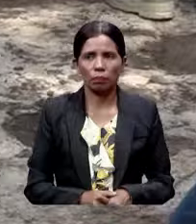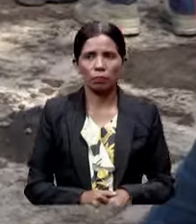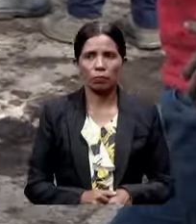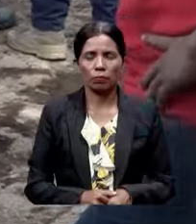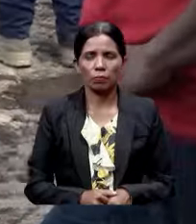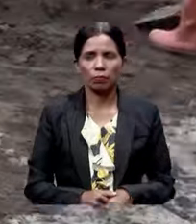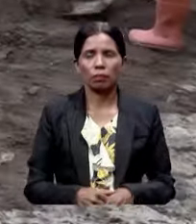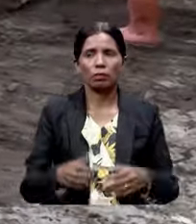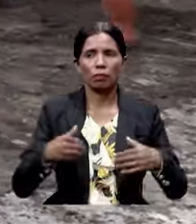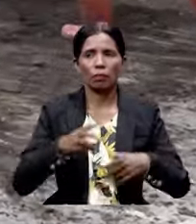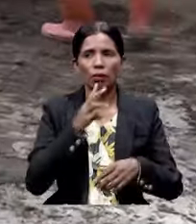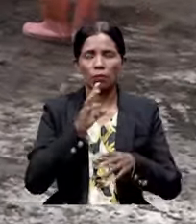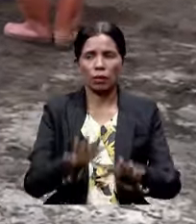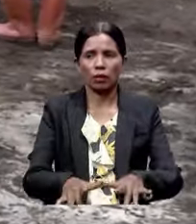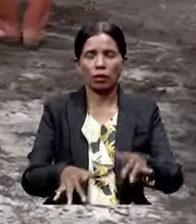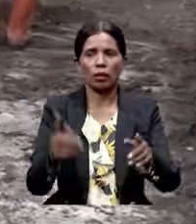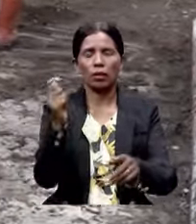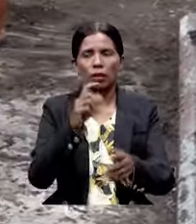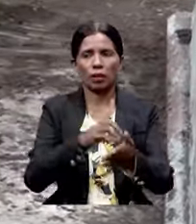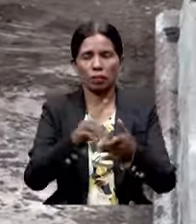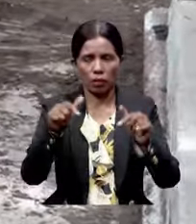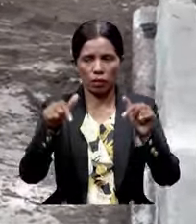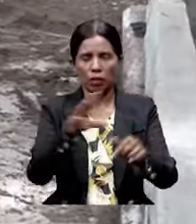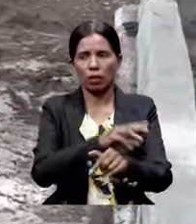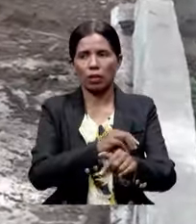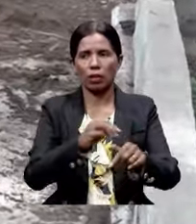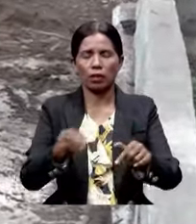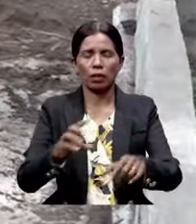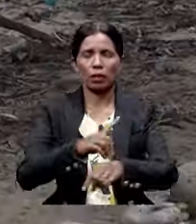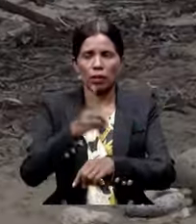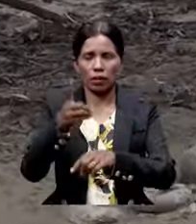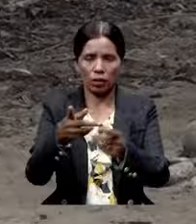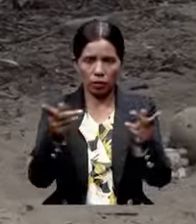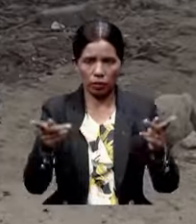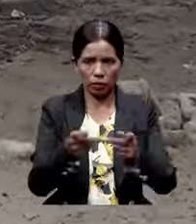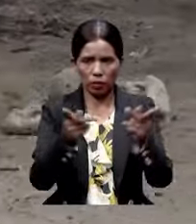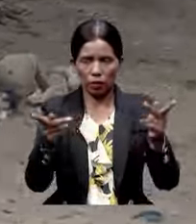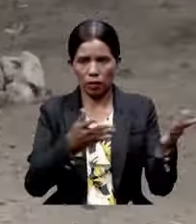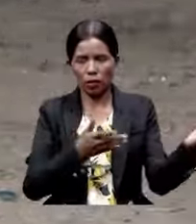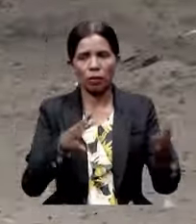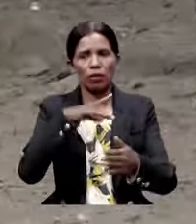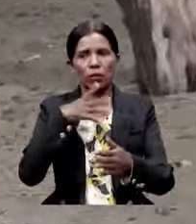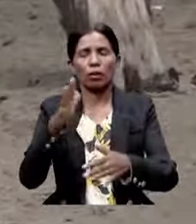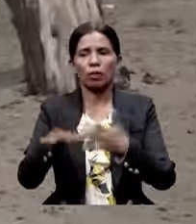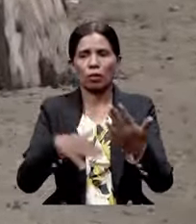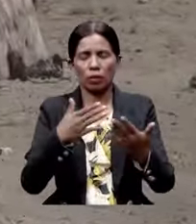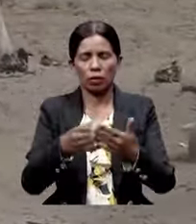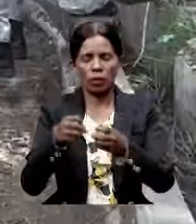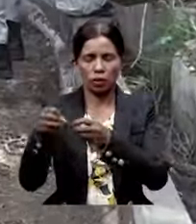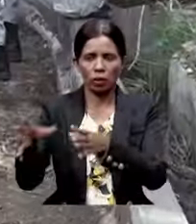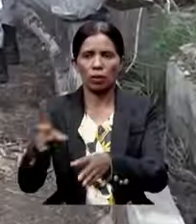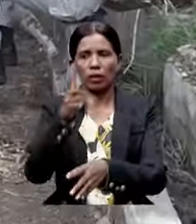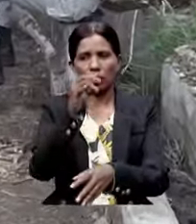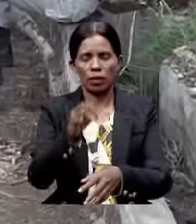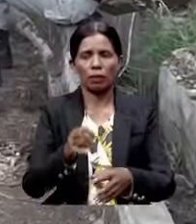Hafanya acontece udambot iha dele terça semana ne, mos-mos inundação iha fati-fati nebe lori lesce sira, halo namkari iha cidade